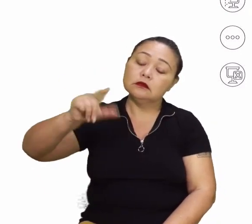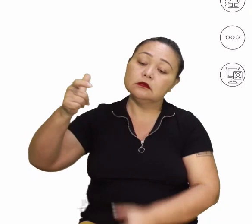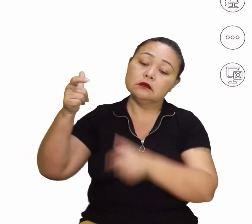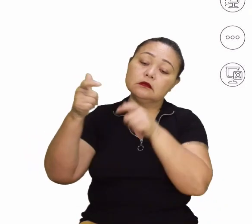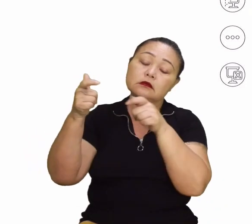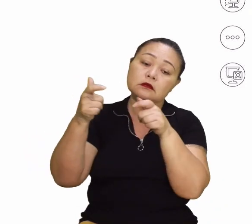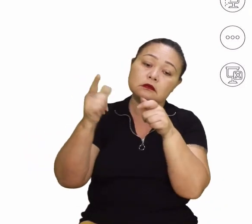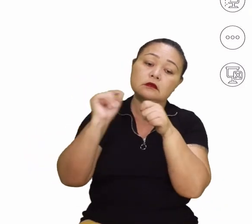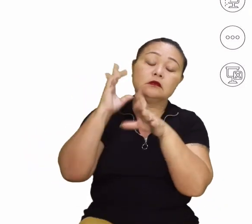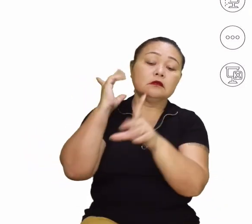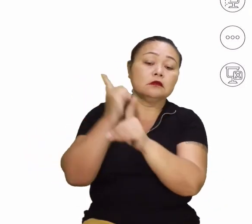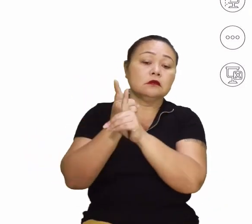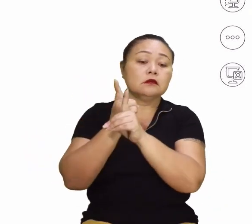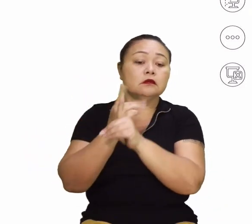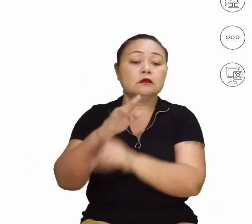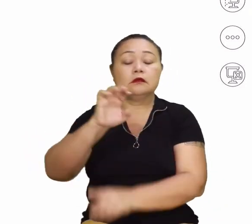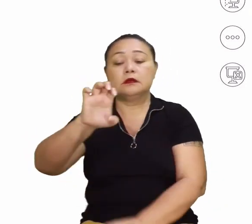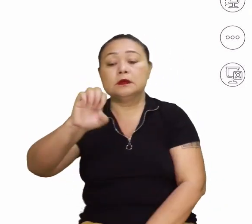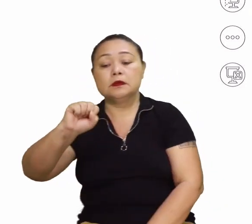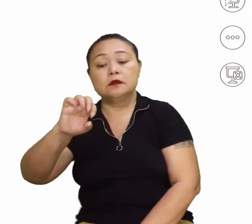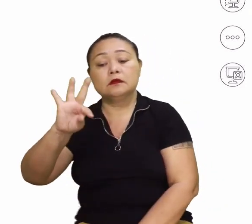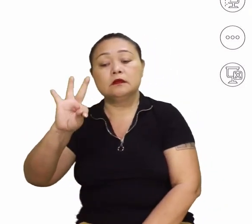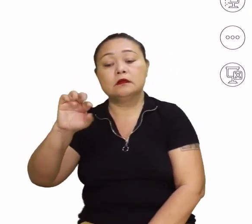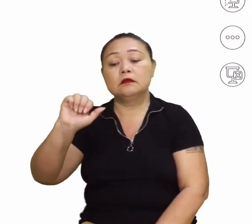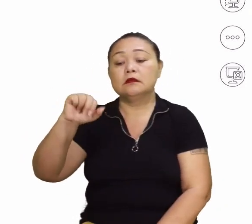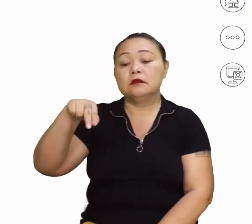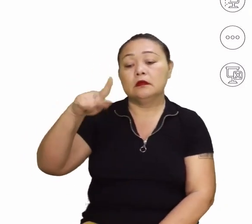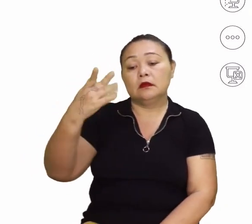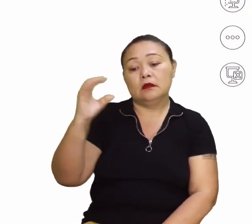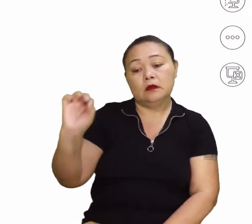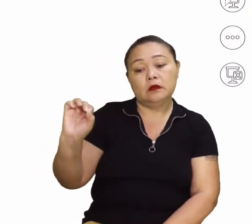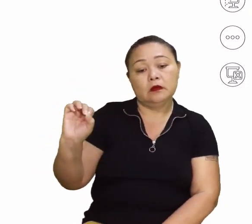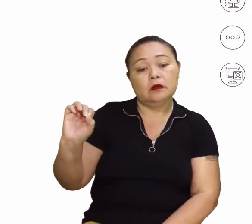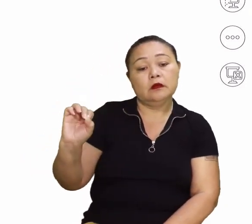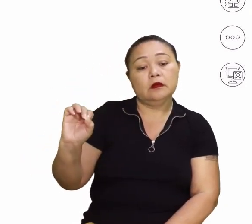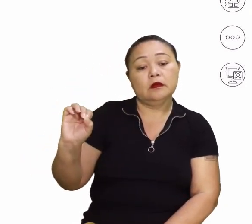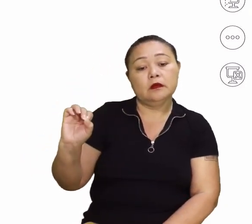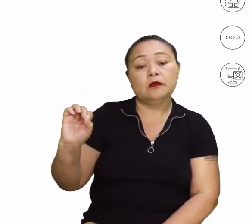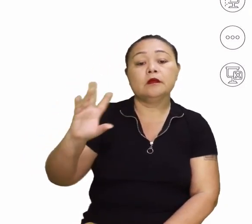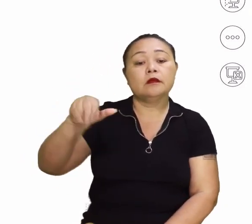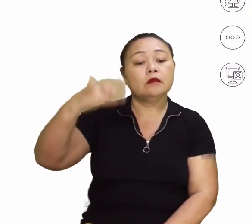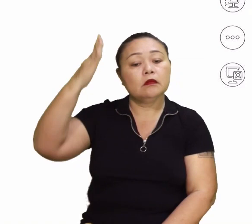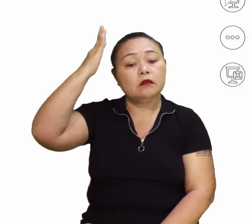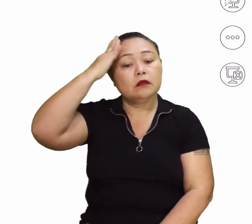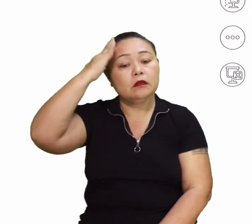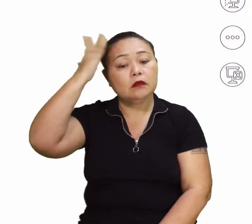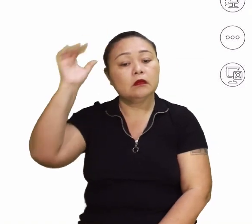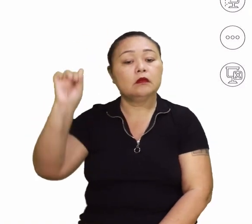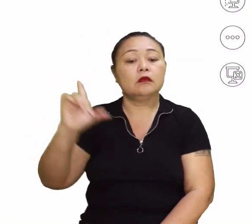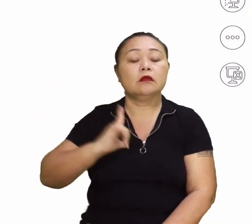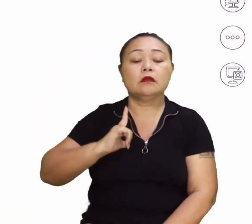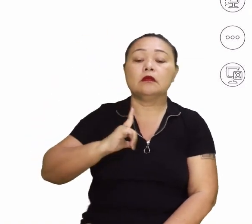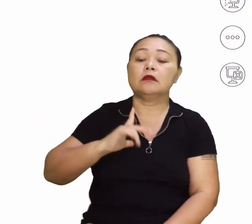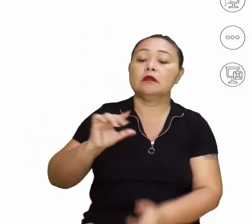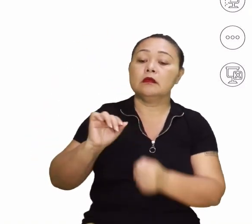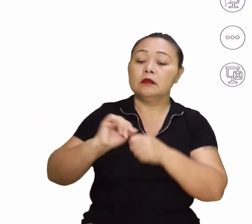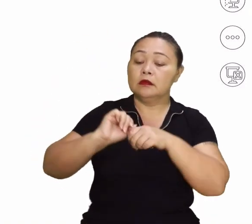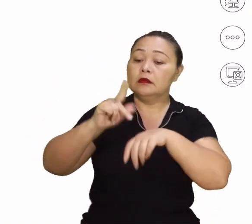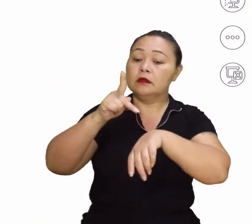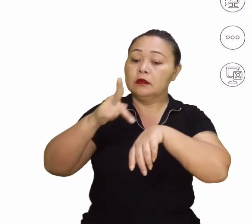lugares que nós vamos encontrar o estânio. Olha só, Ji-Paraná, Ministro Andreasa, Presidente